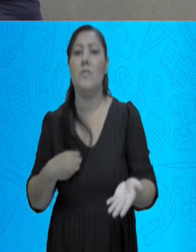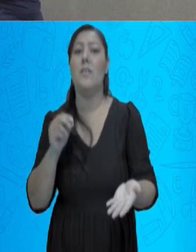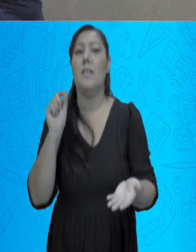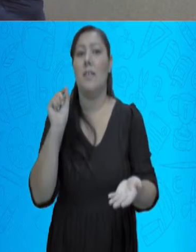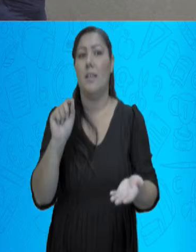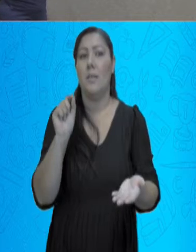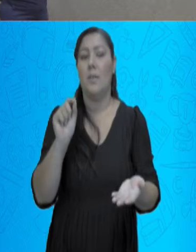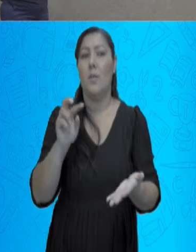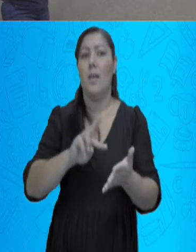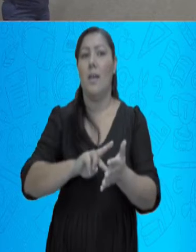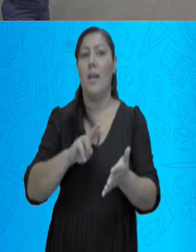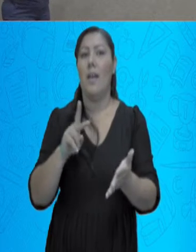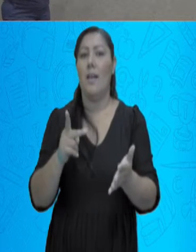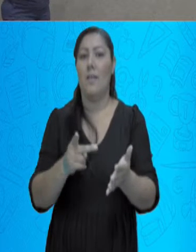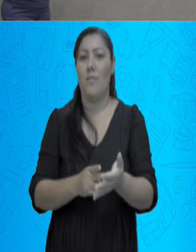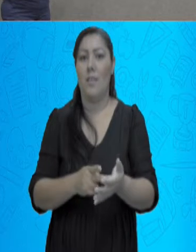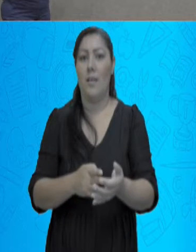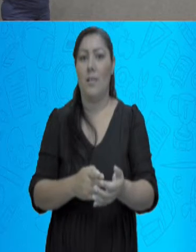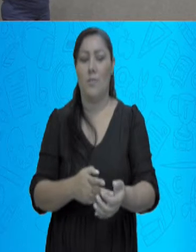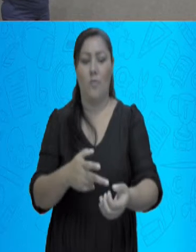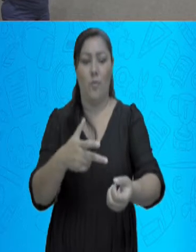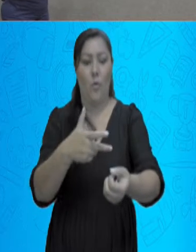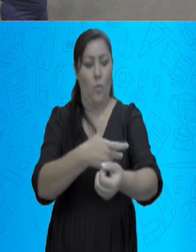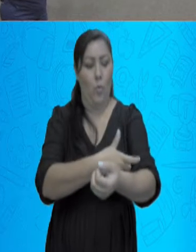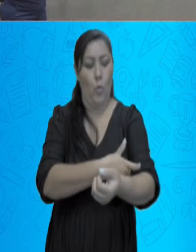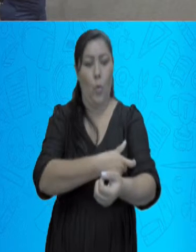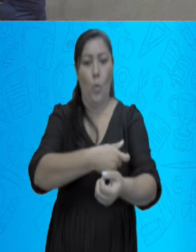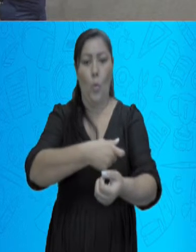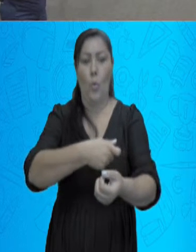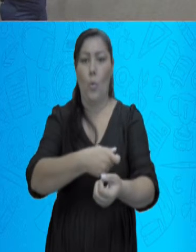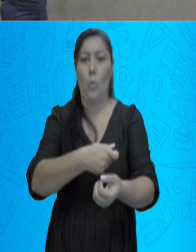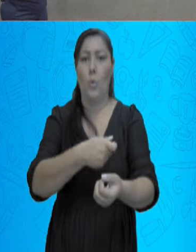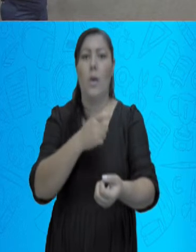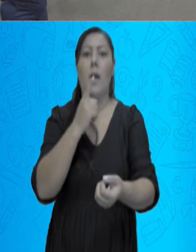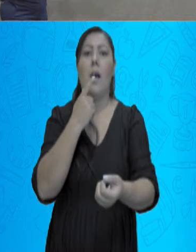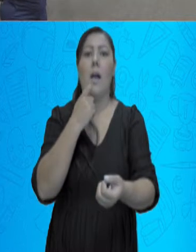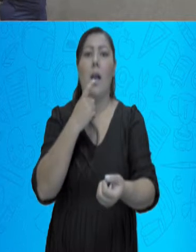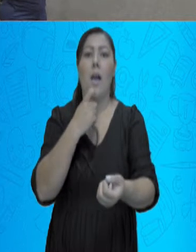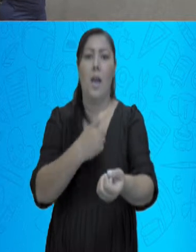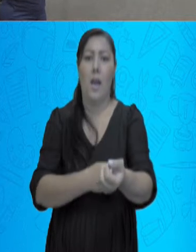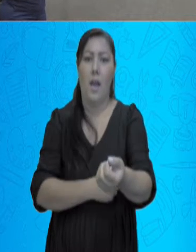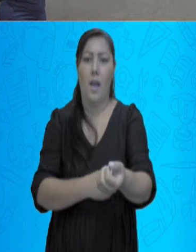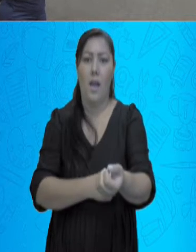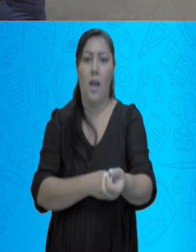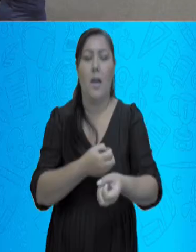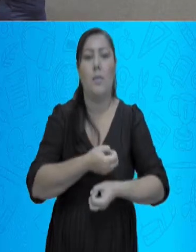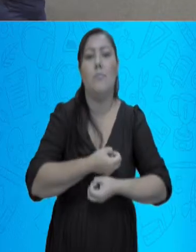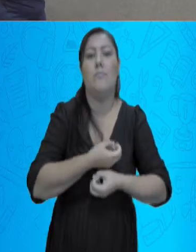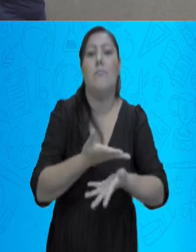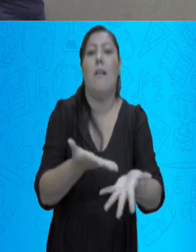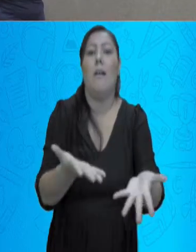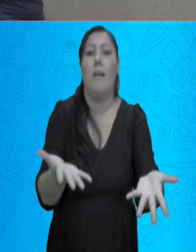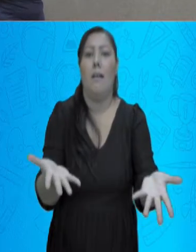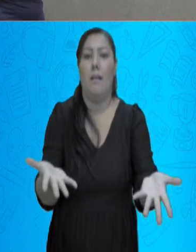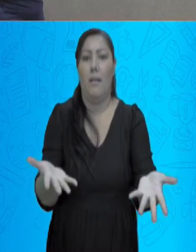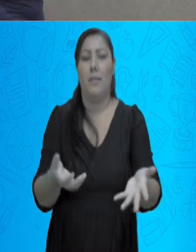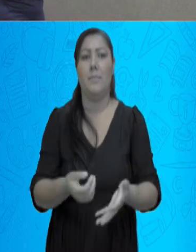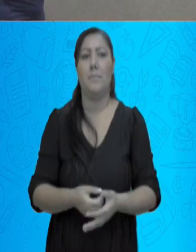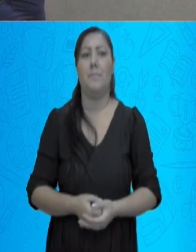a gente consegue entender e imaginar que tem algo que está induzindo? Doe